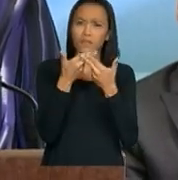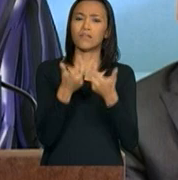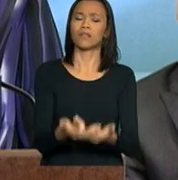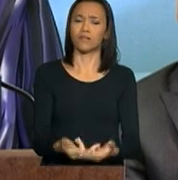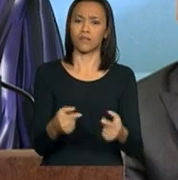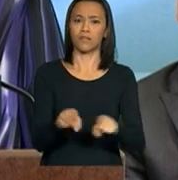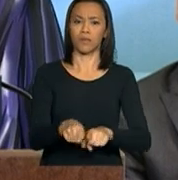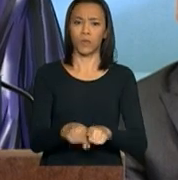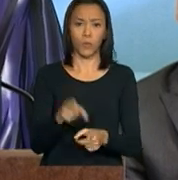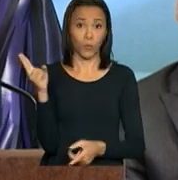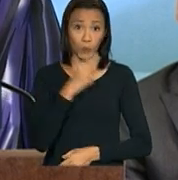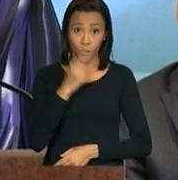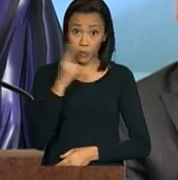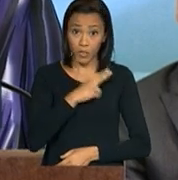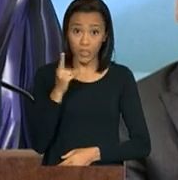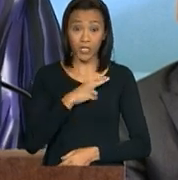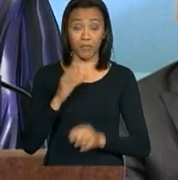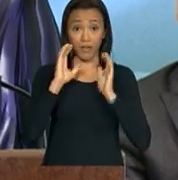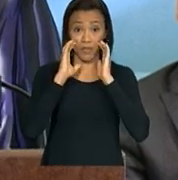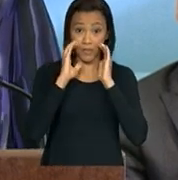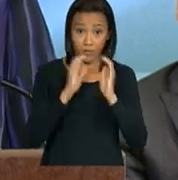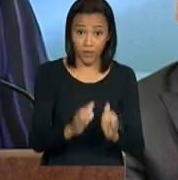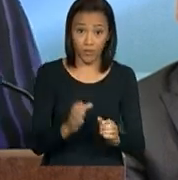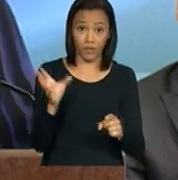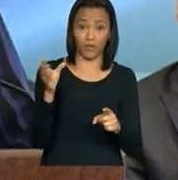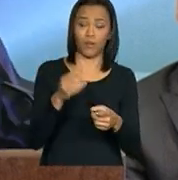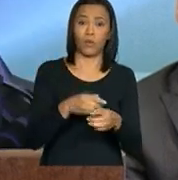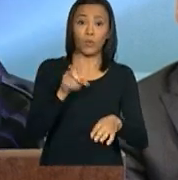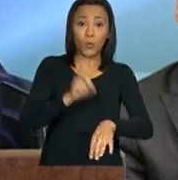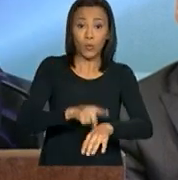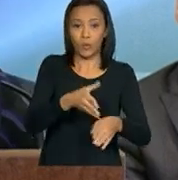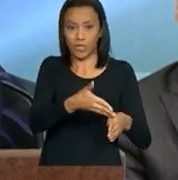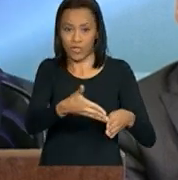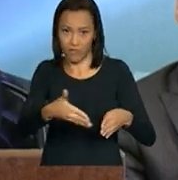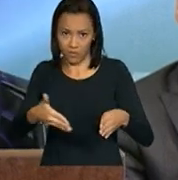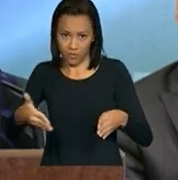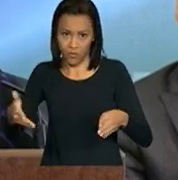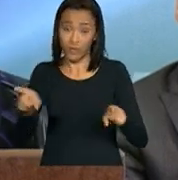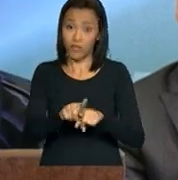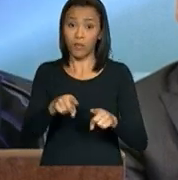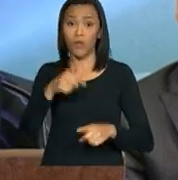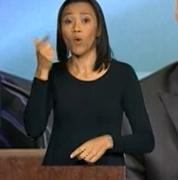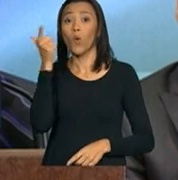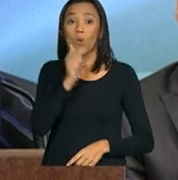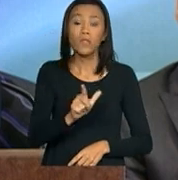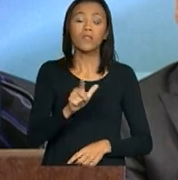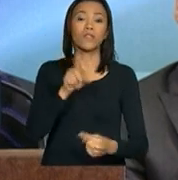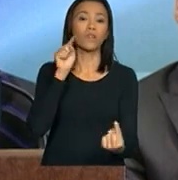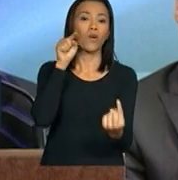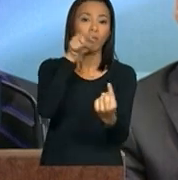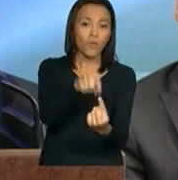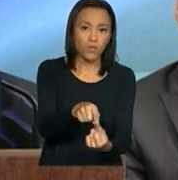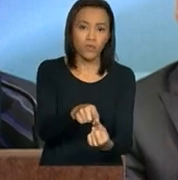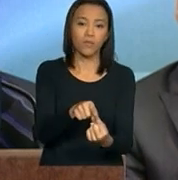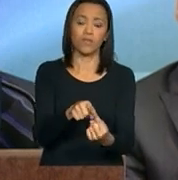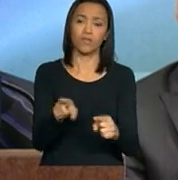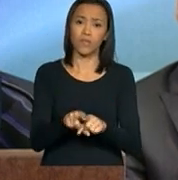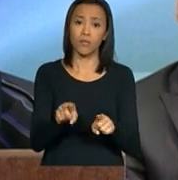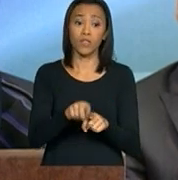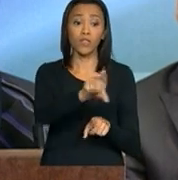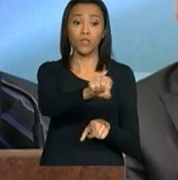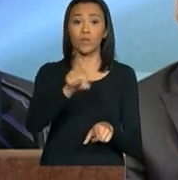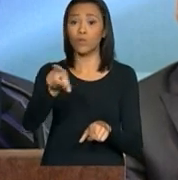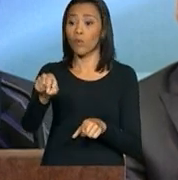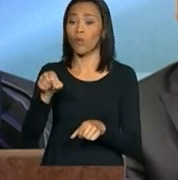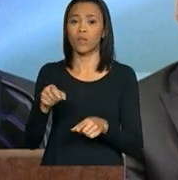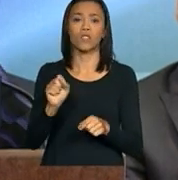urgência para cumprir prazos e metas e da sensatez na escolha dos